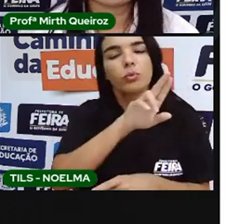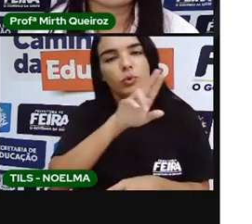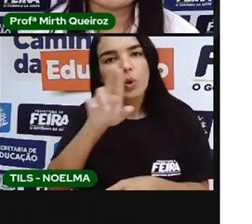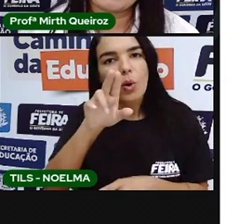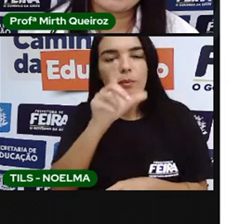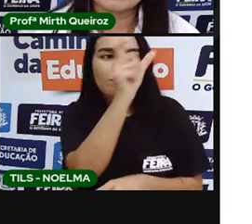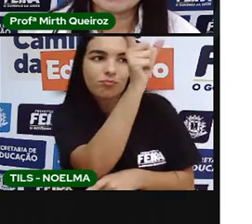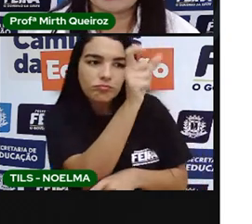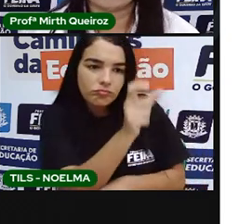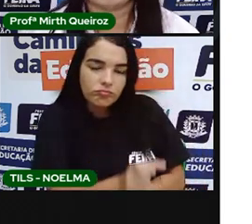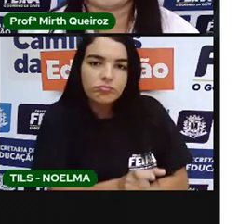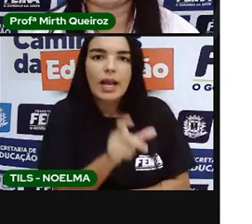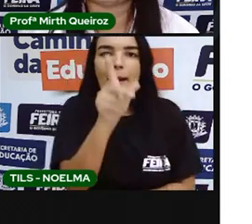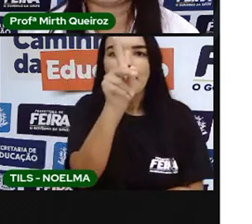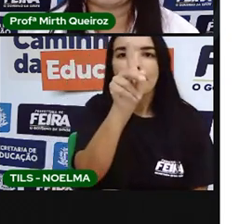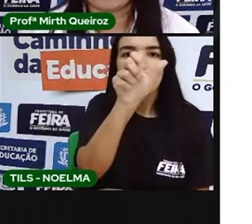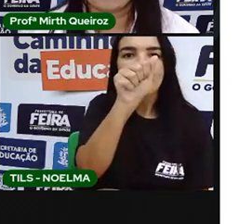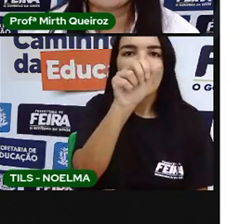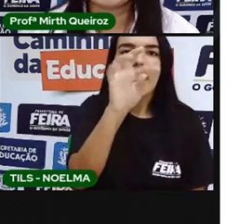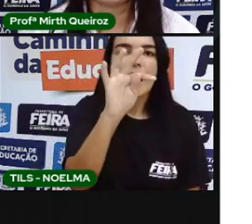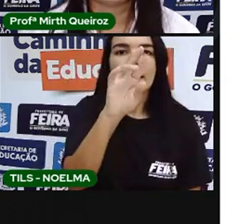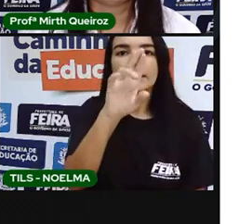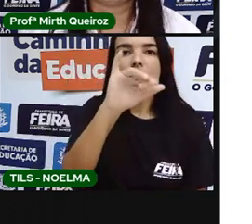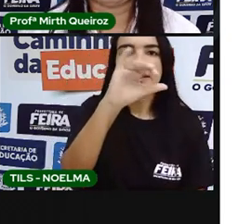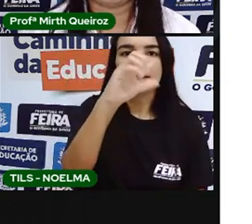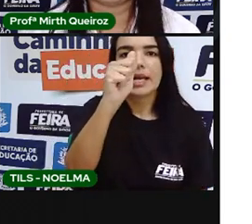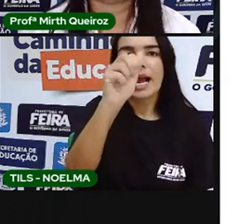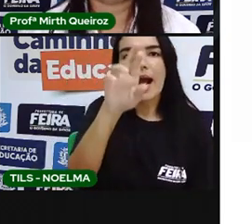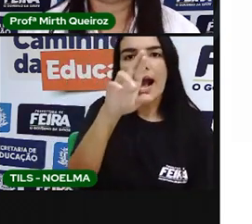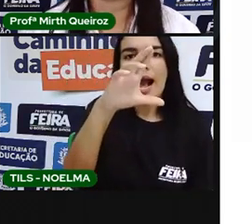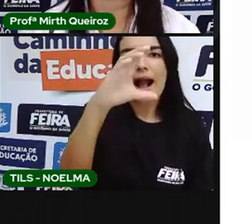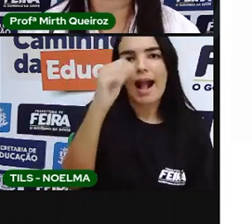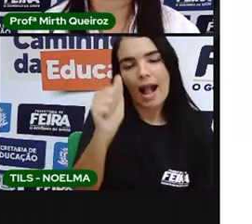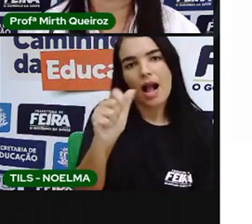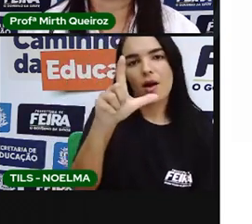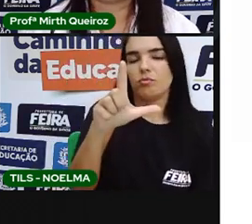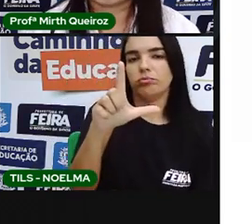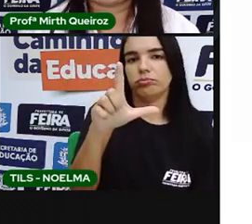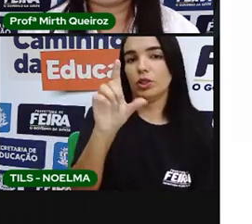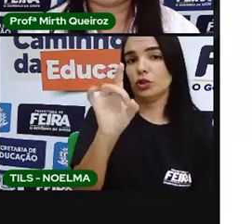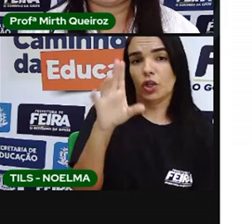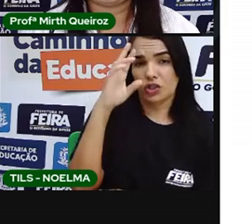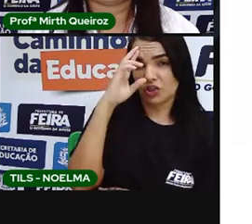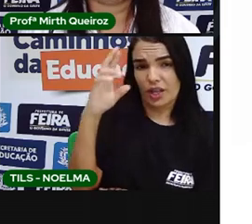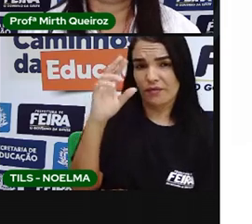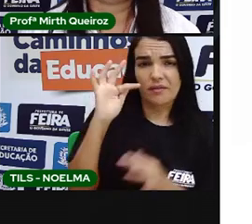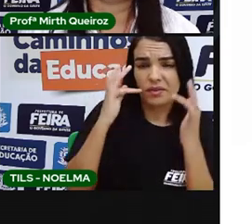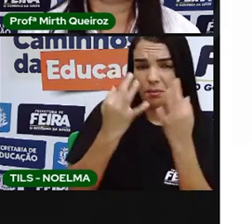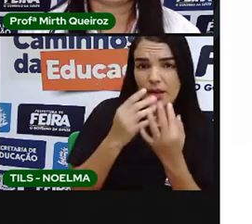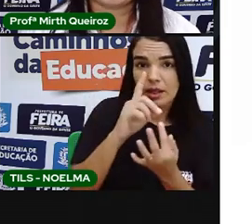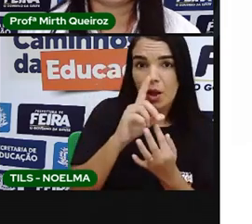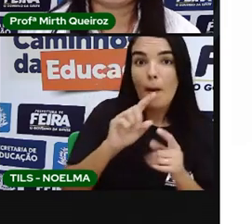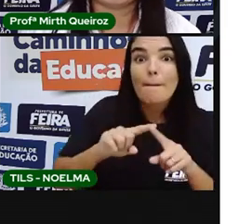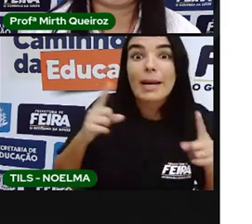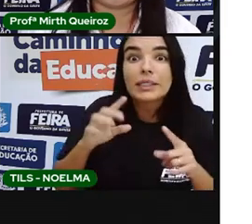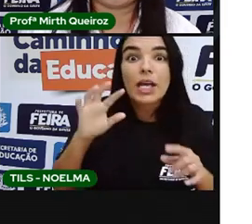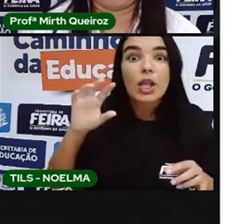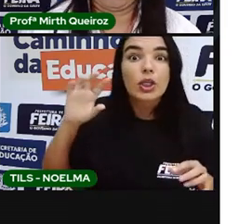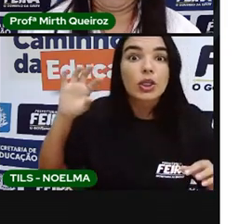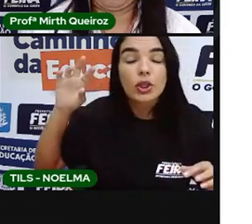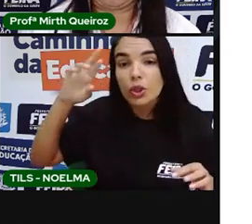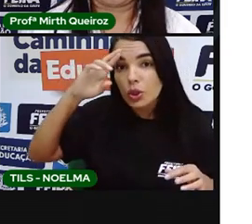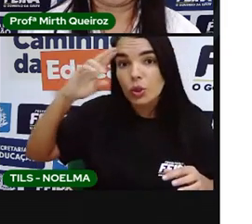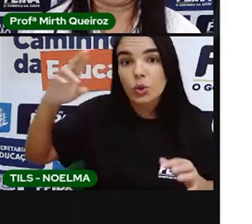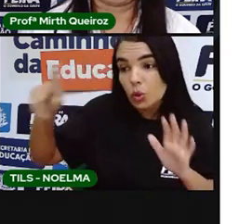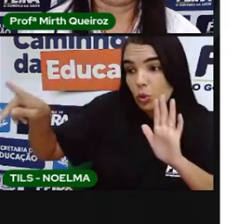era patriarcal né esse homem e não era somente o chefe de família mais dono